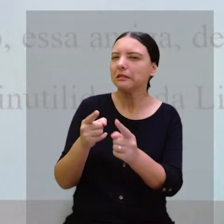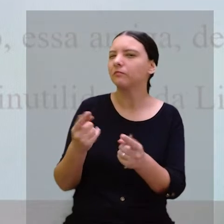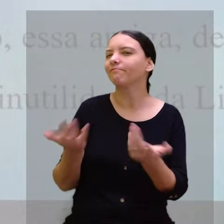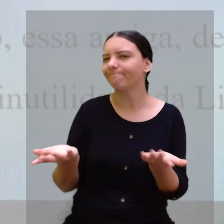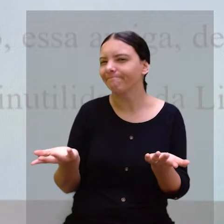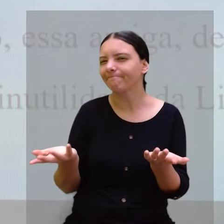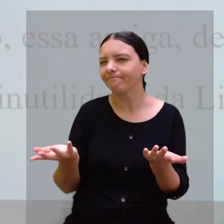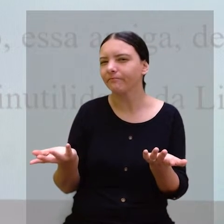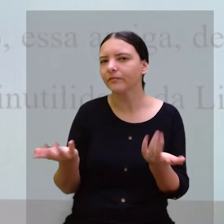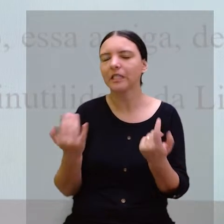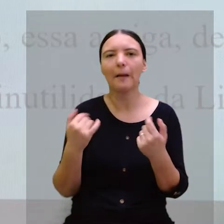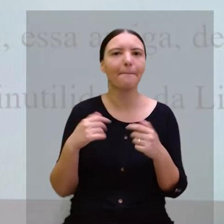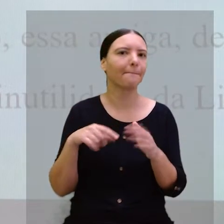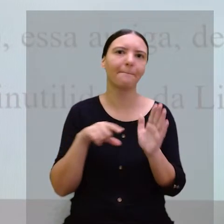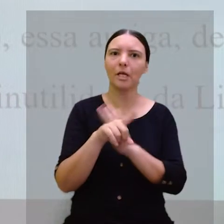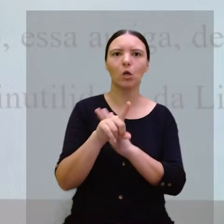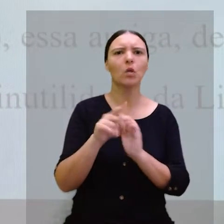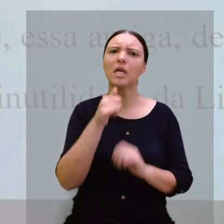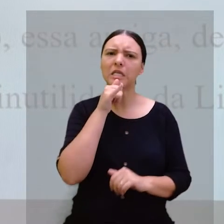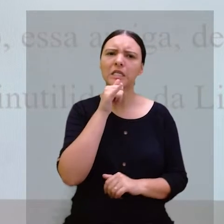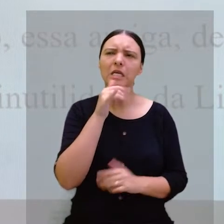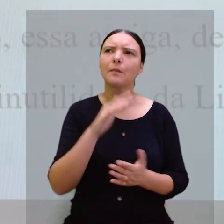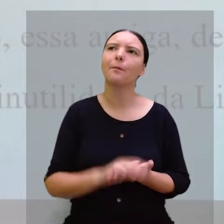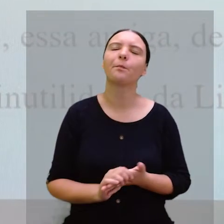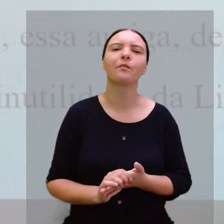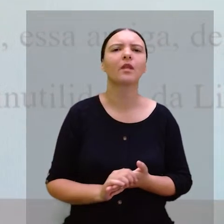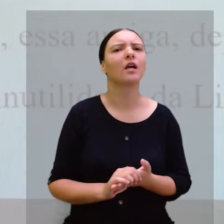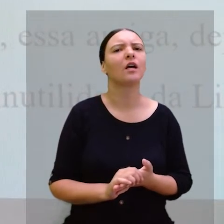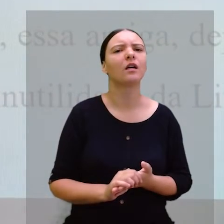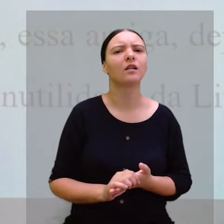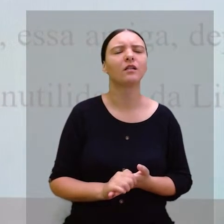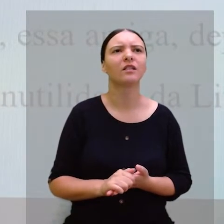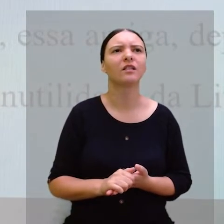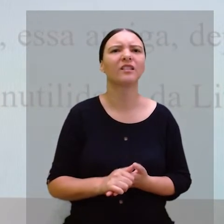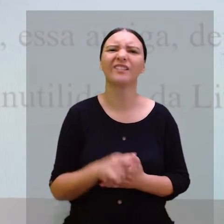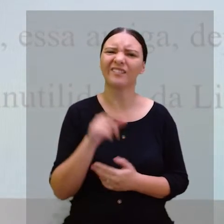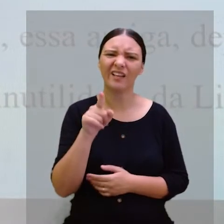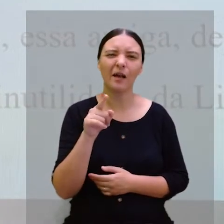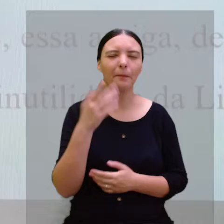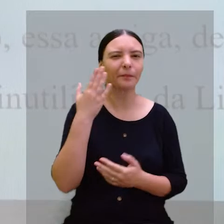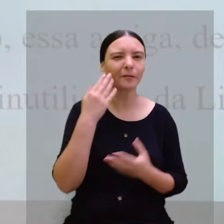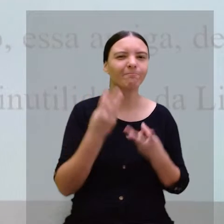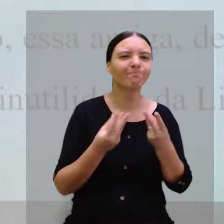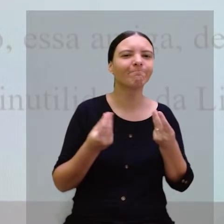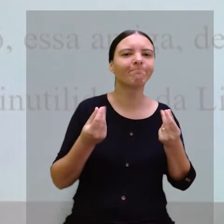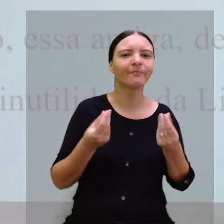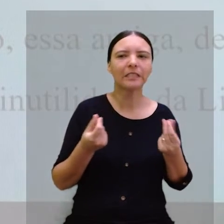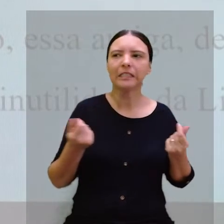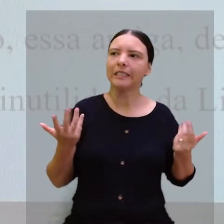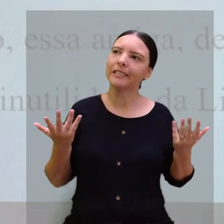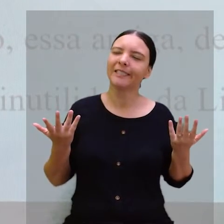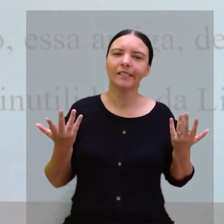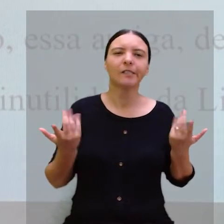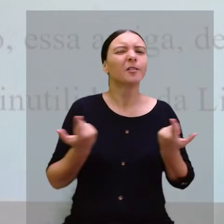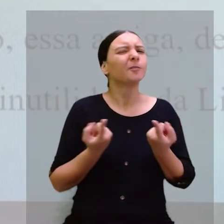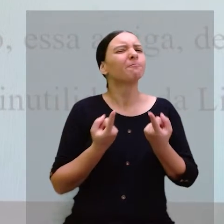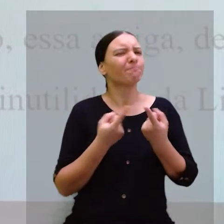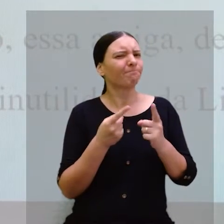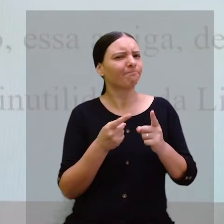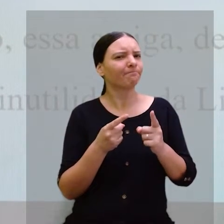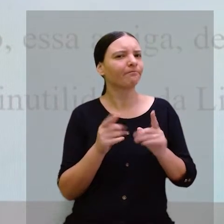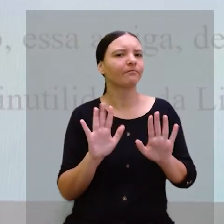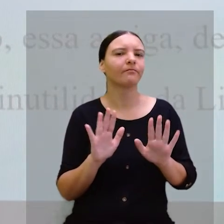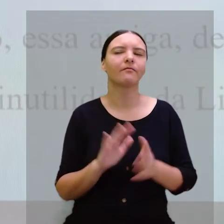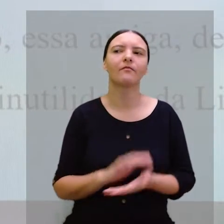não é? Não é uma pergunta, ninguém te pergunta assim, mas afinal, você é cruzeiro? Sabe, tem um tom assim, ofensivo, né? Não tem muito